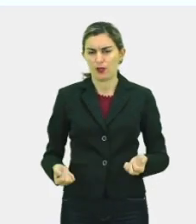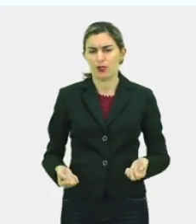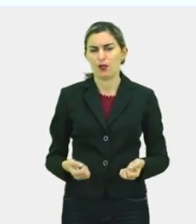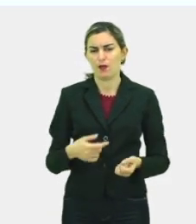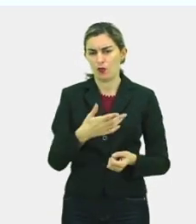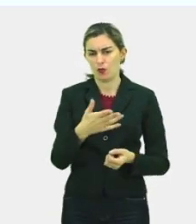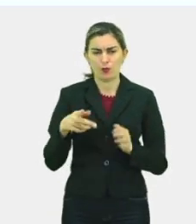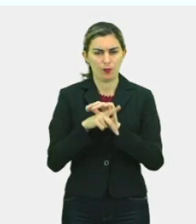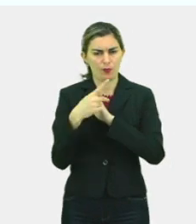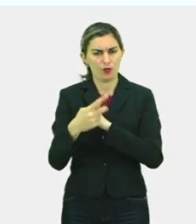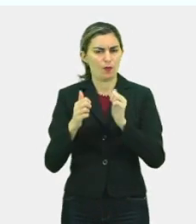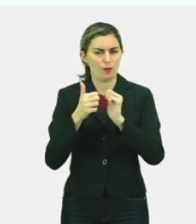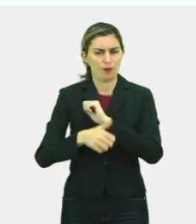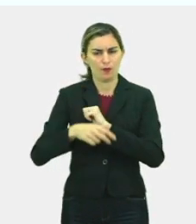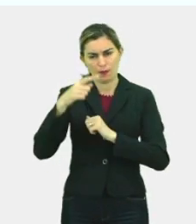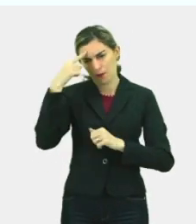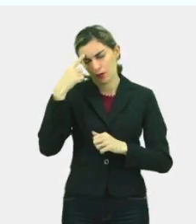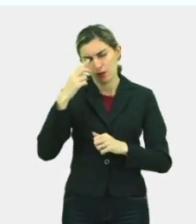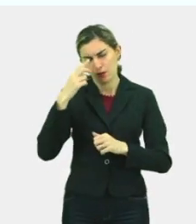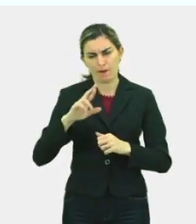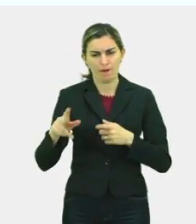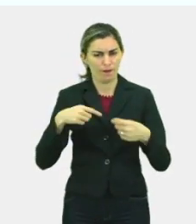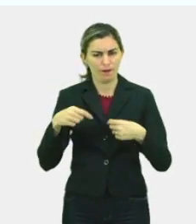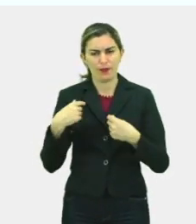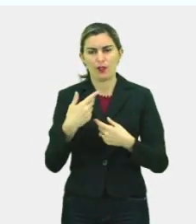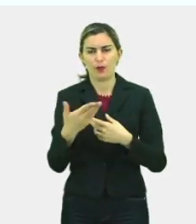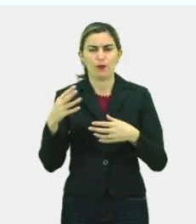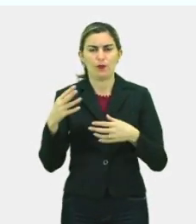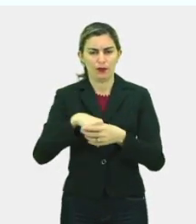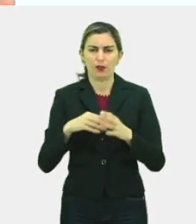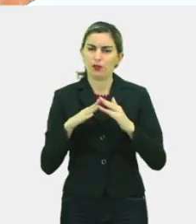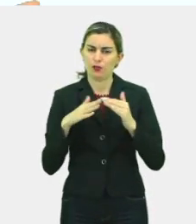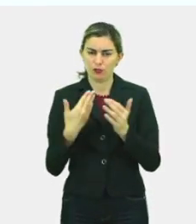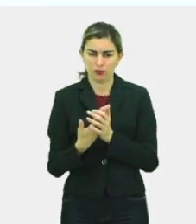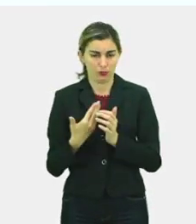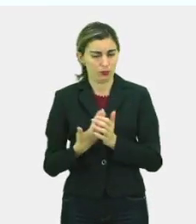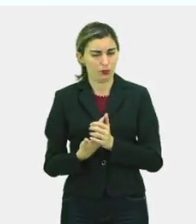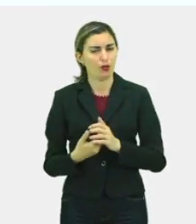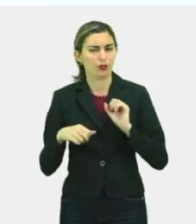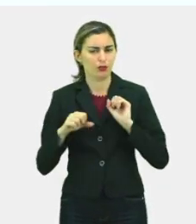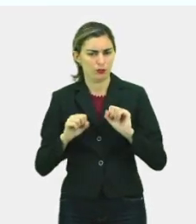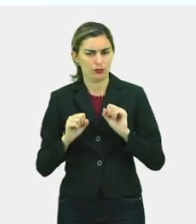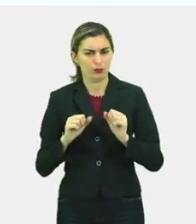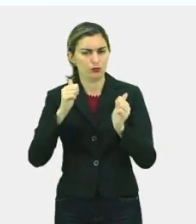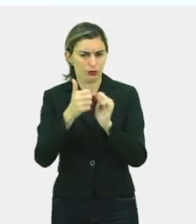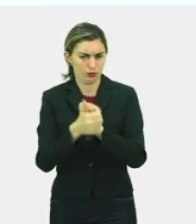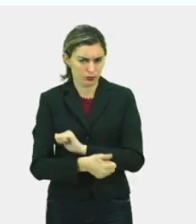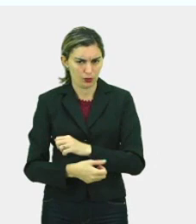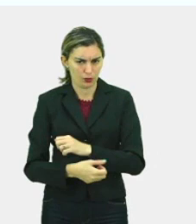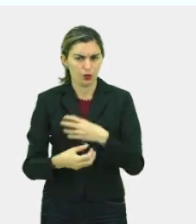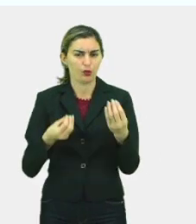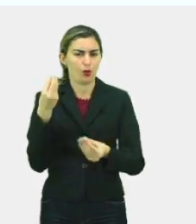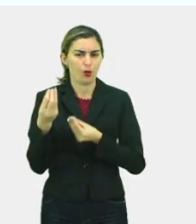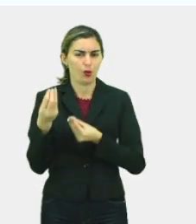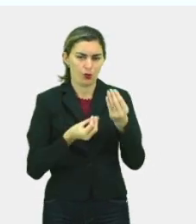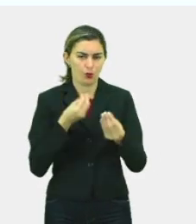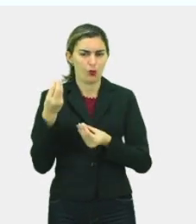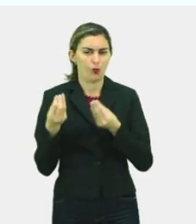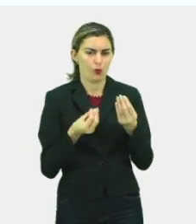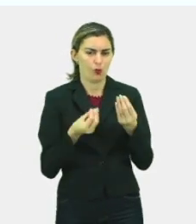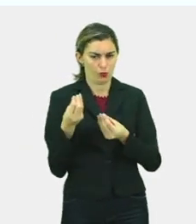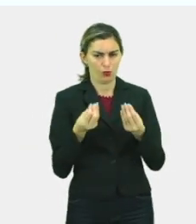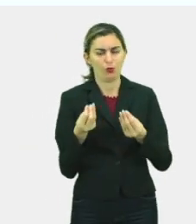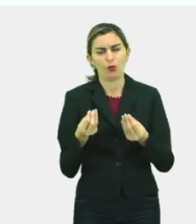esporte específico, não pensando na flexibilidade que ele pode ter dentro da escola, tá? Então, o esporte como